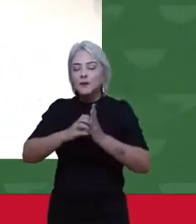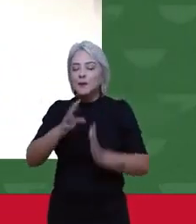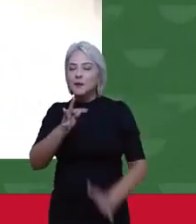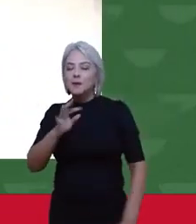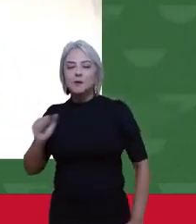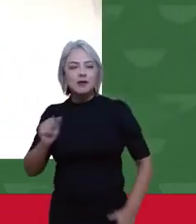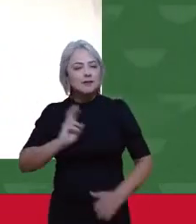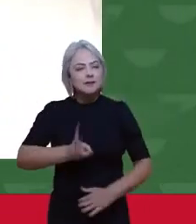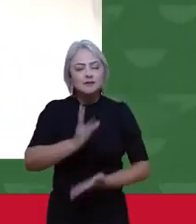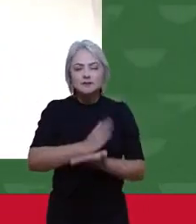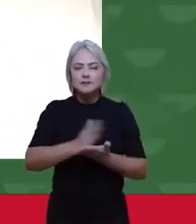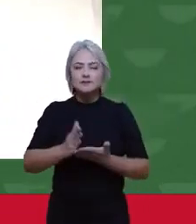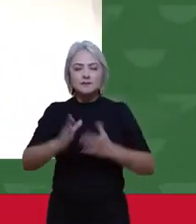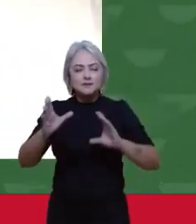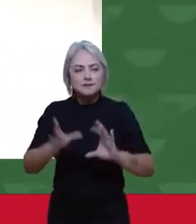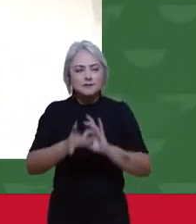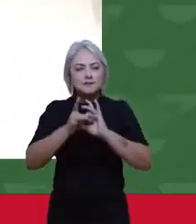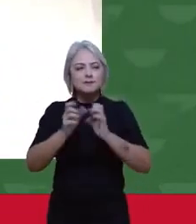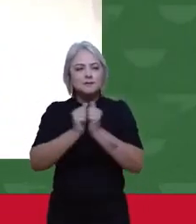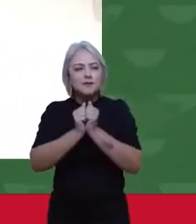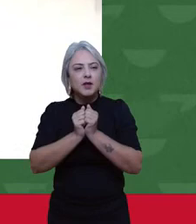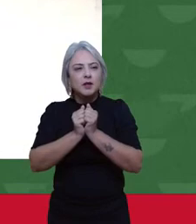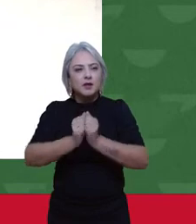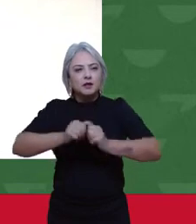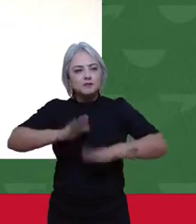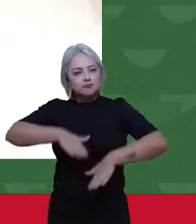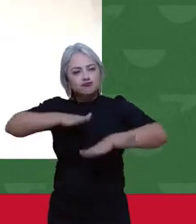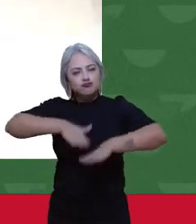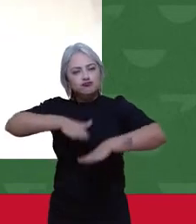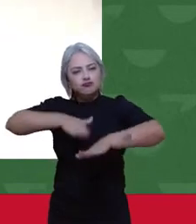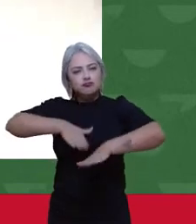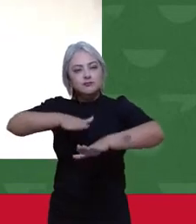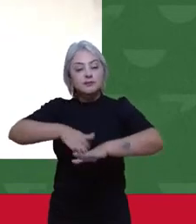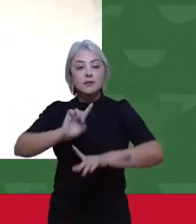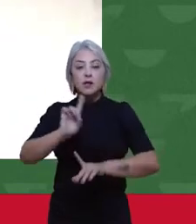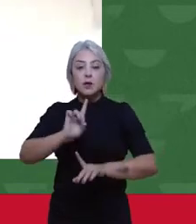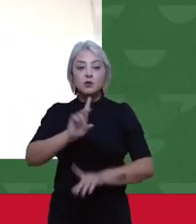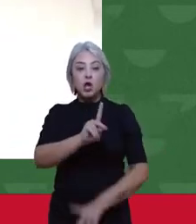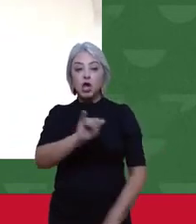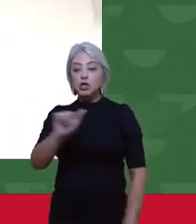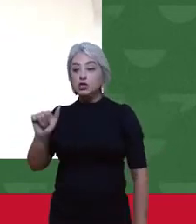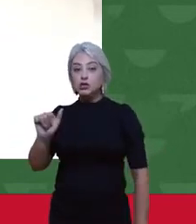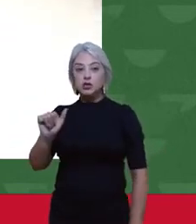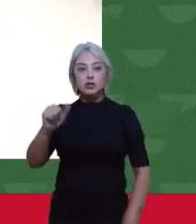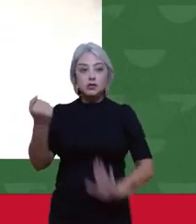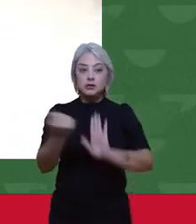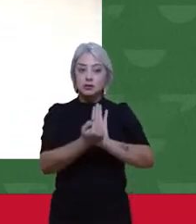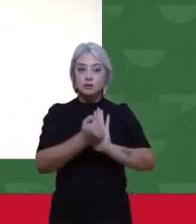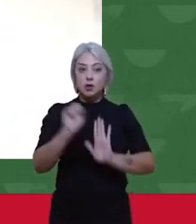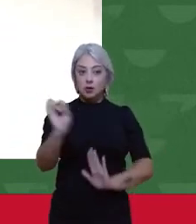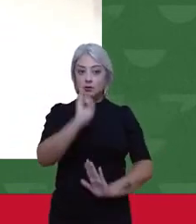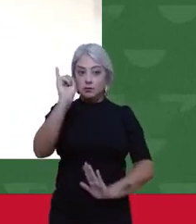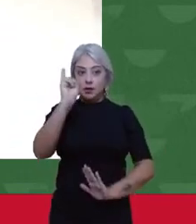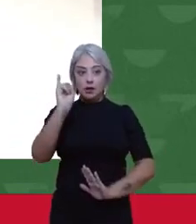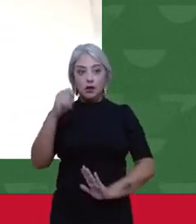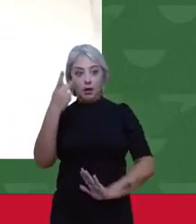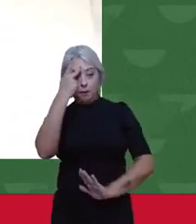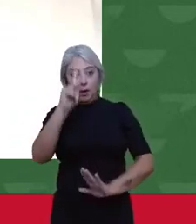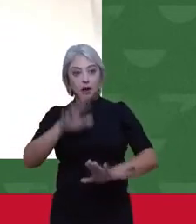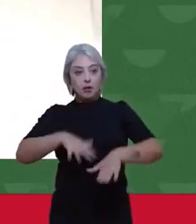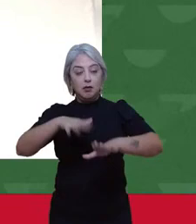tem iniciativa conjunta de estar conosco nessa caminhada, não só em datas simbólicas importantes para o